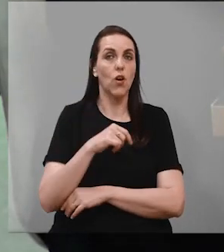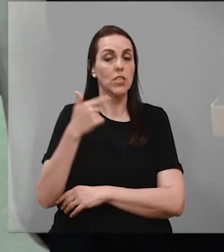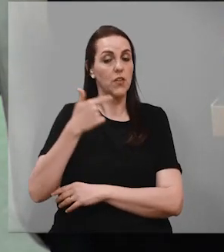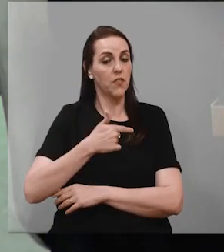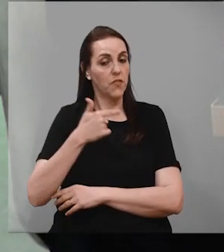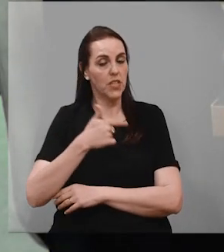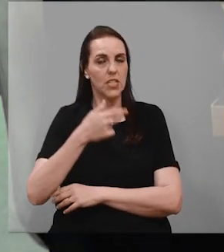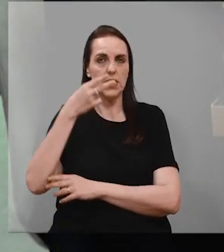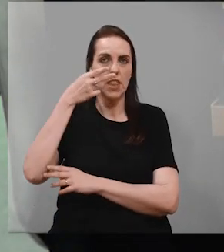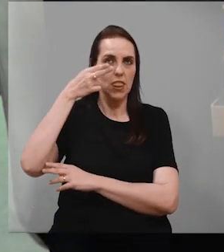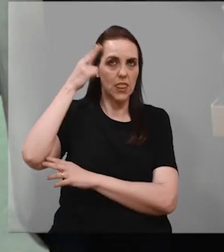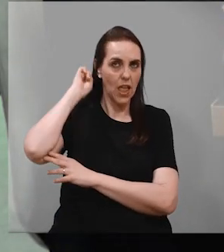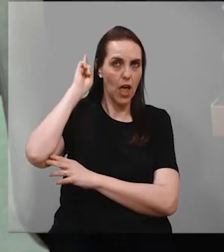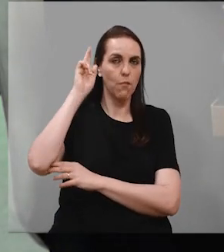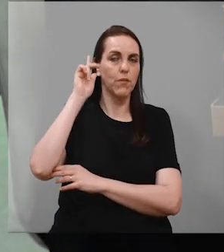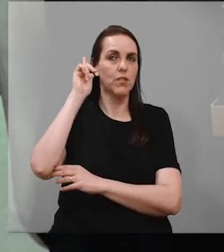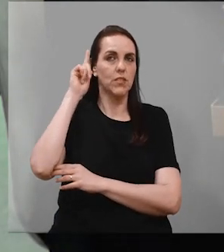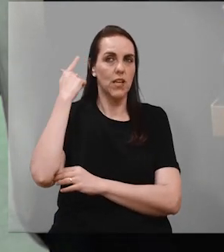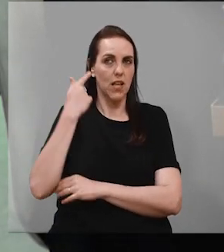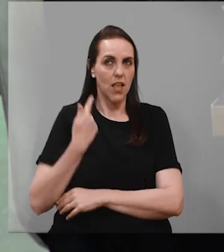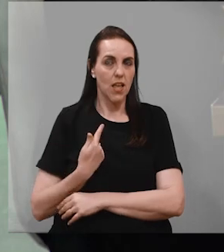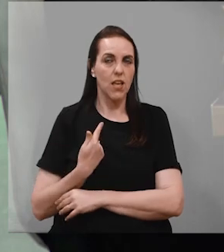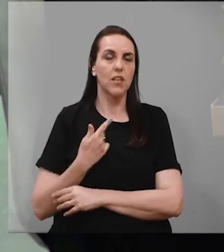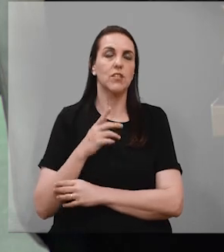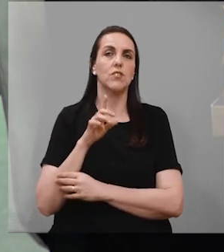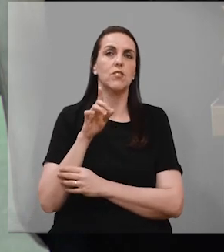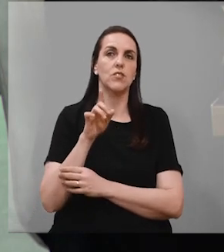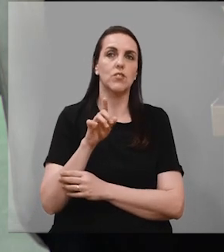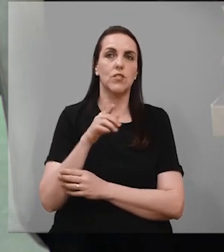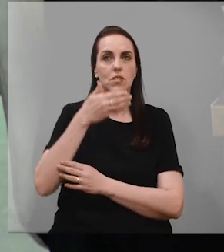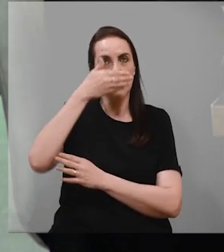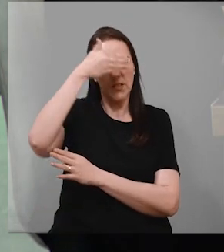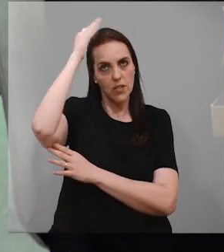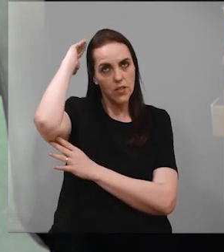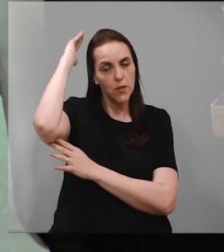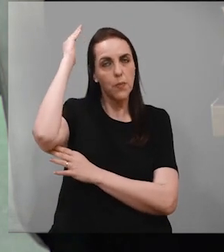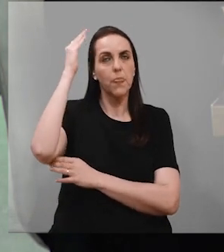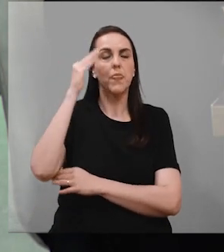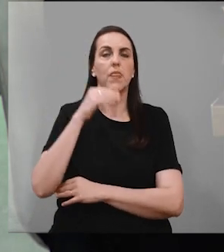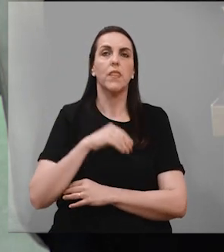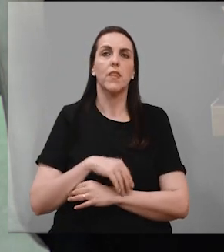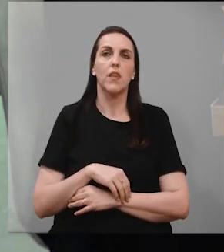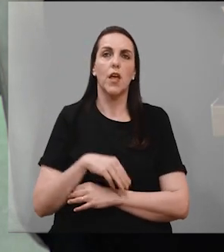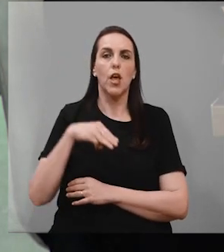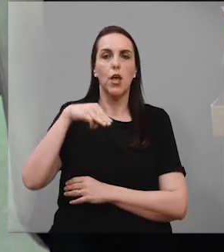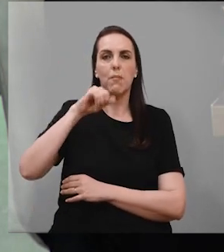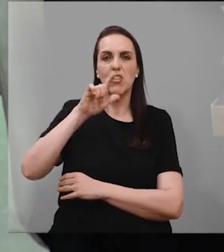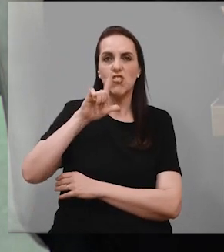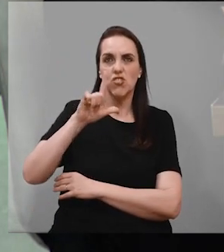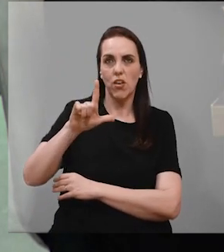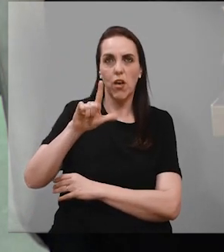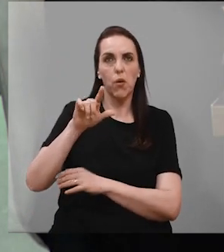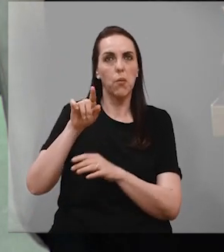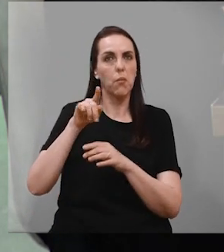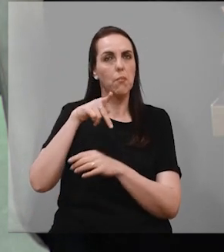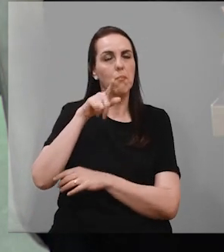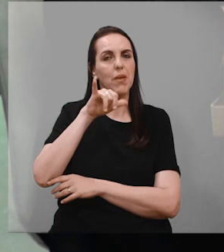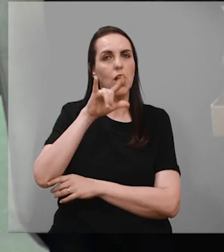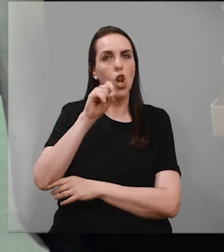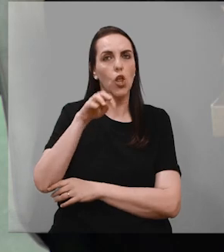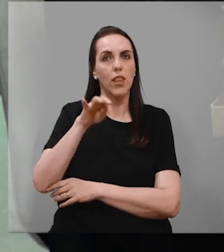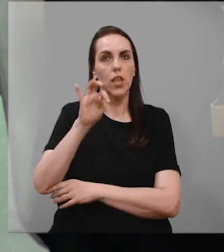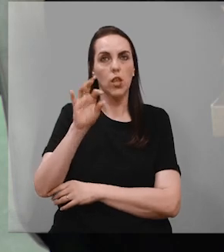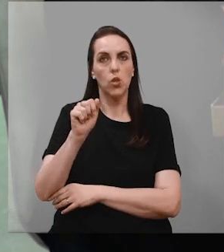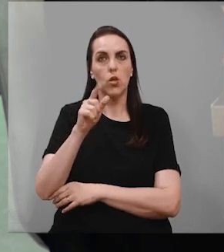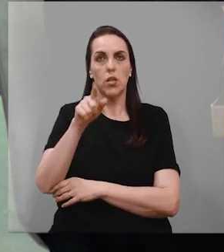seus vices, o Edson Nespolo, a Gladys, também o Alceu Barbosa Velho, o Michel Piloneto não foi vereador, mas foi servidor